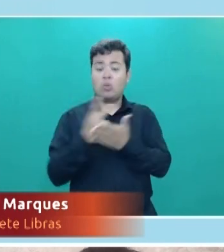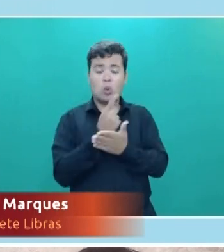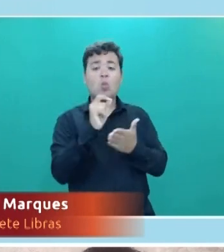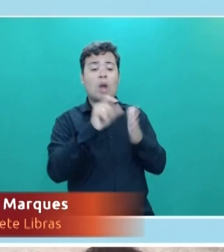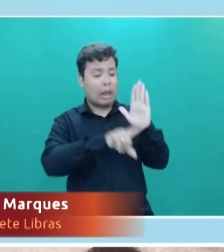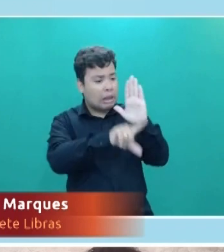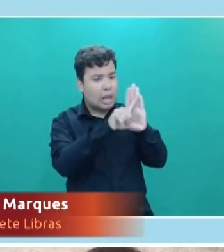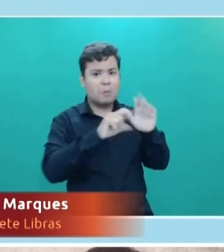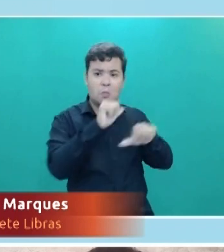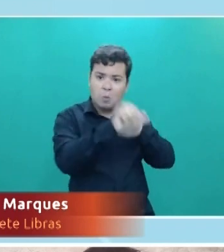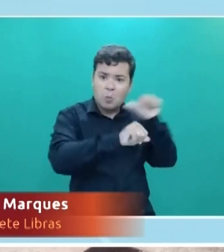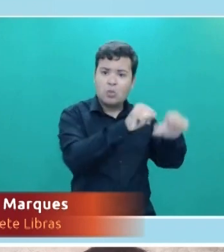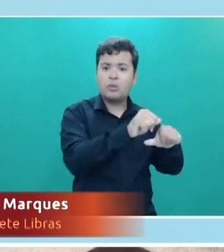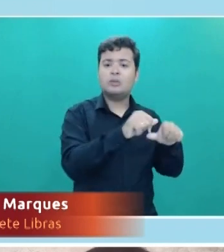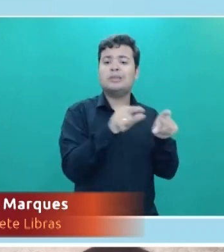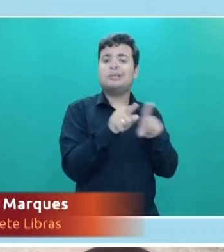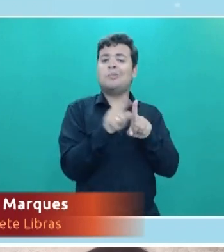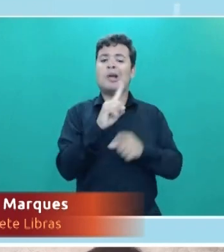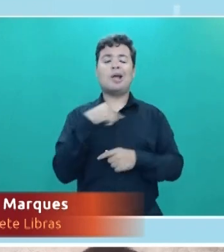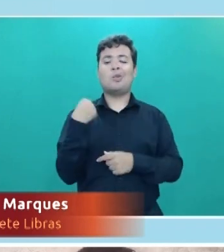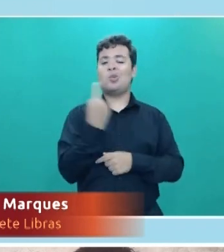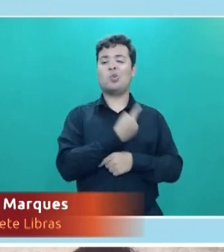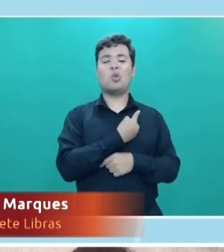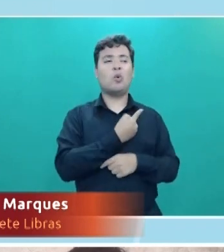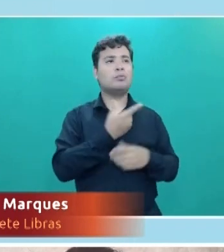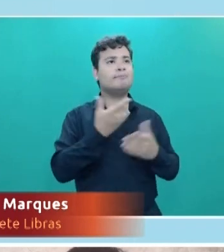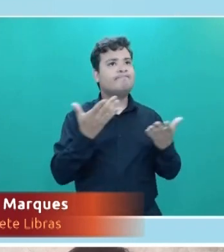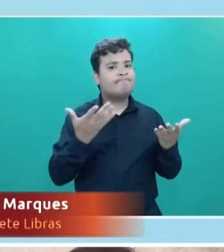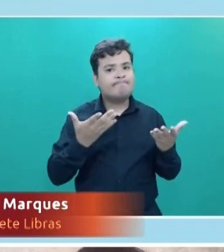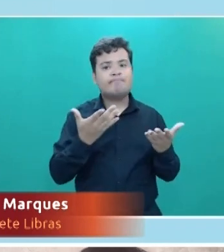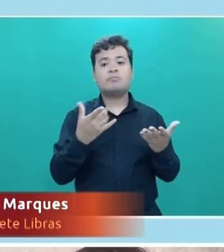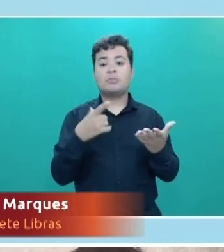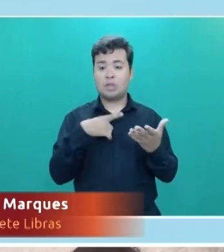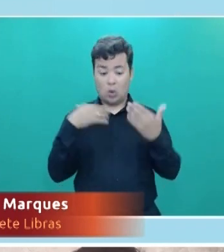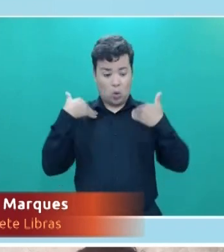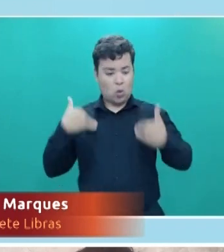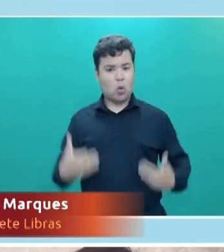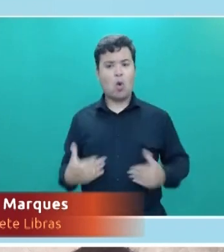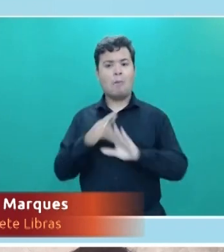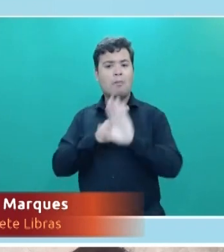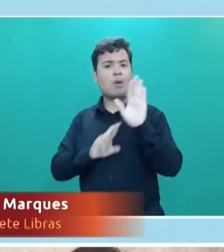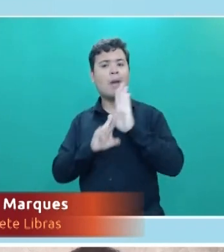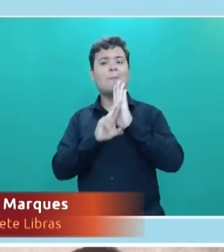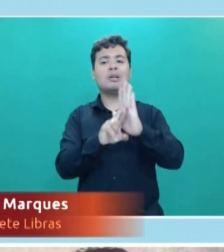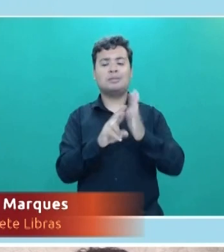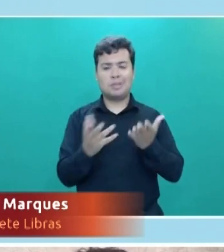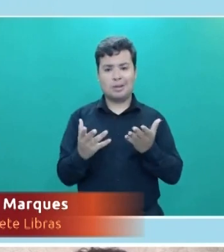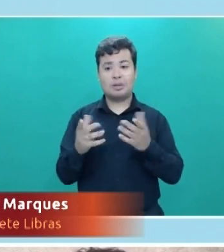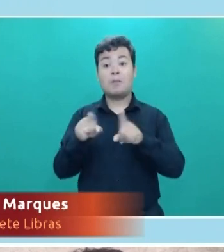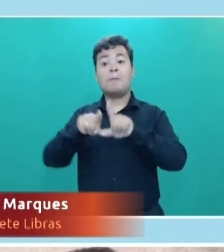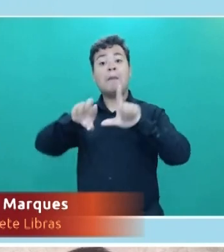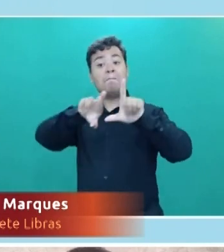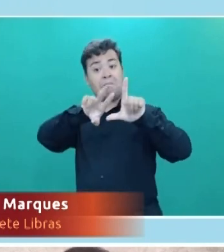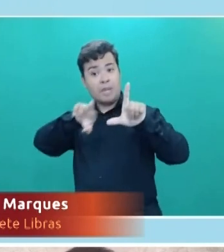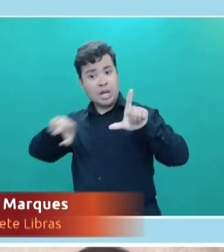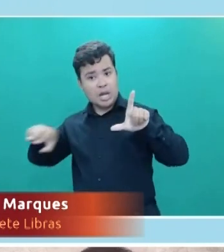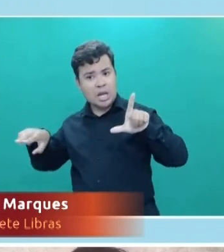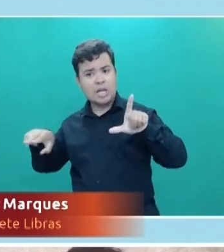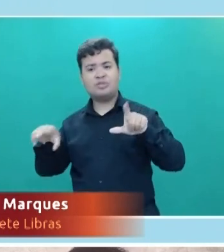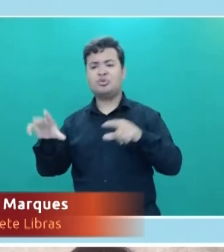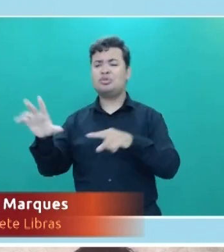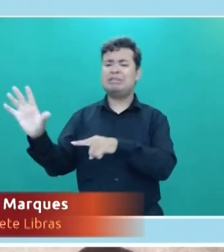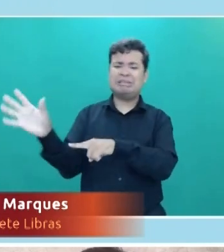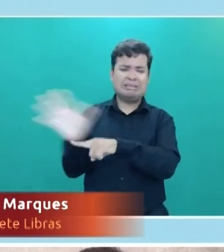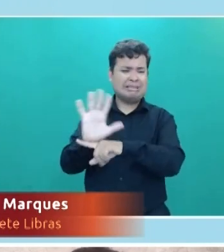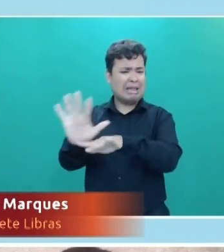modo como a gente representa determinados corpos, na mídia, no cinema, enfim,